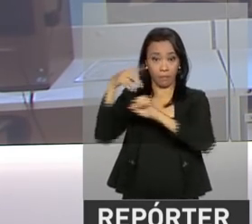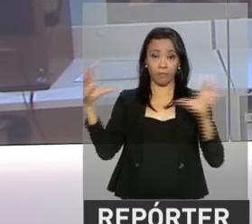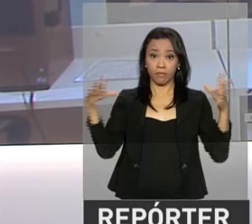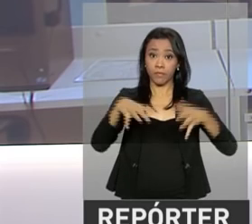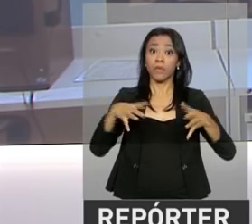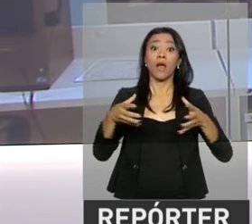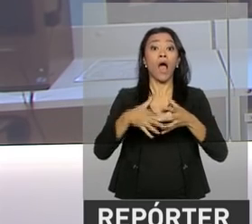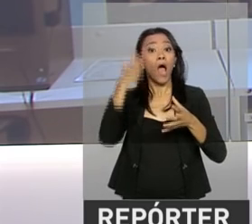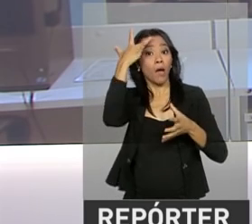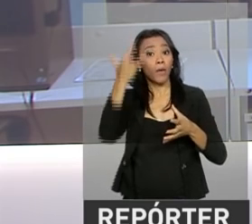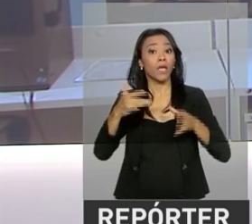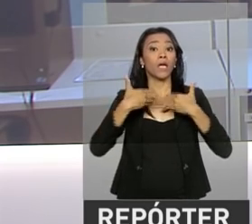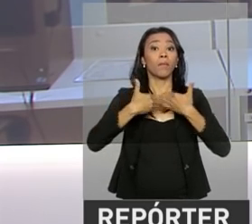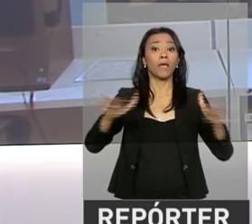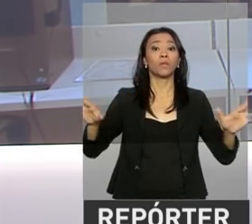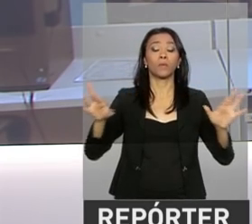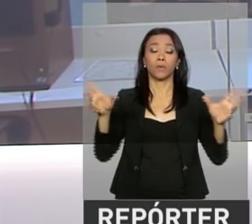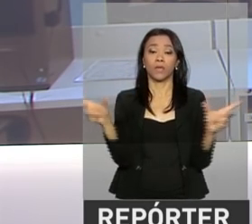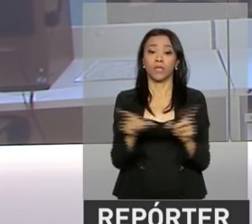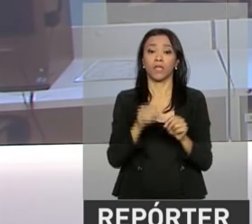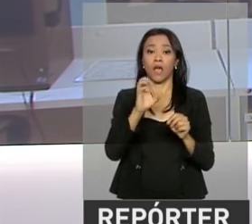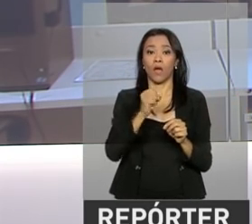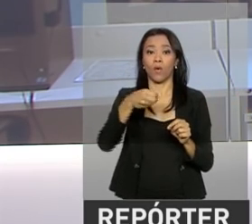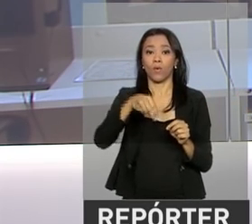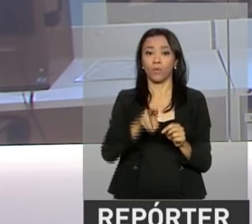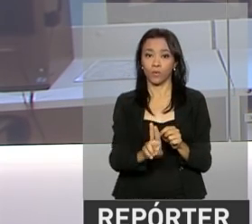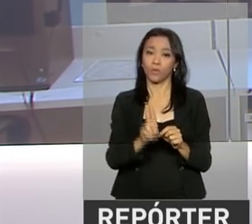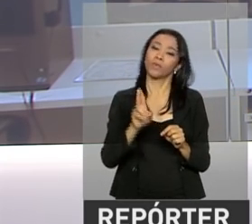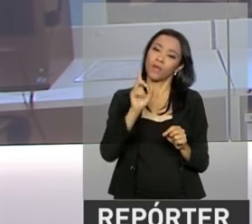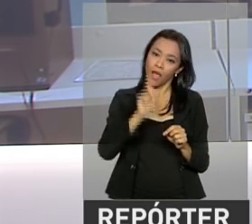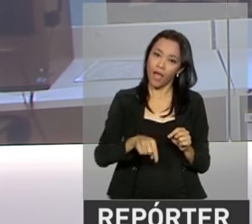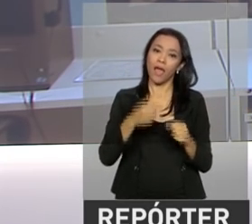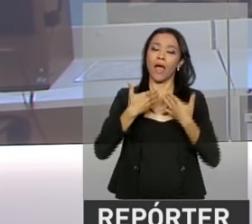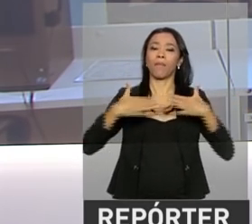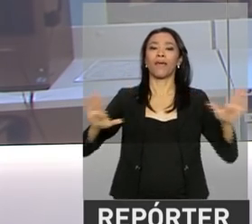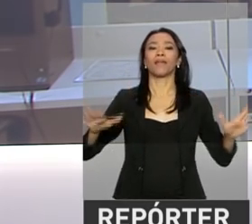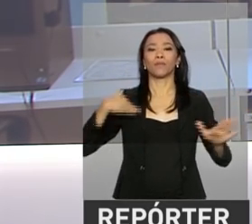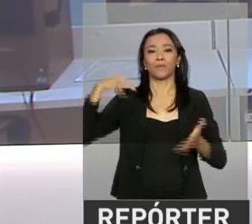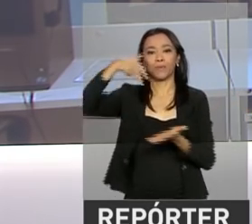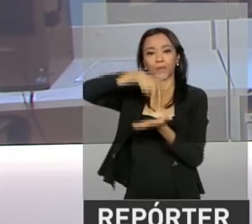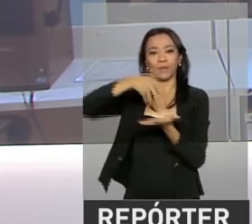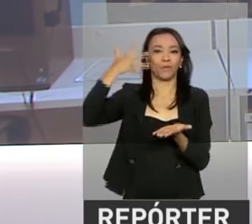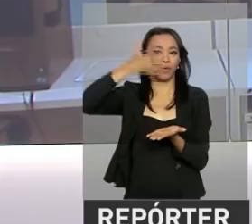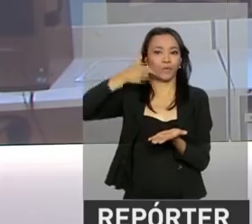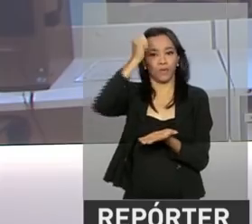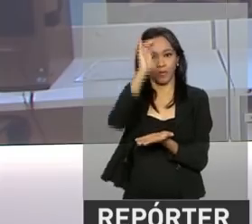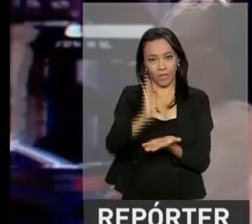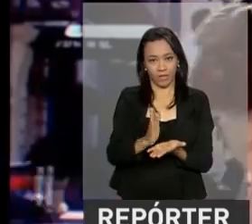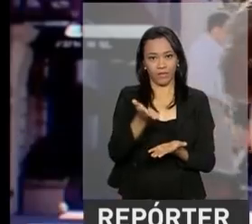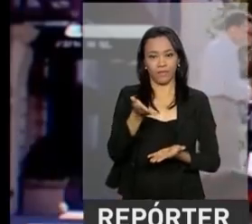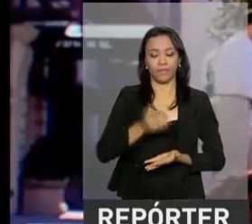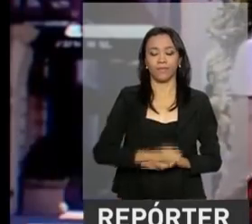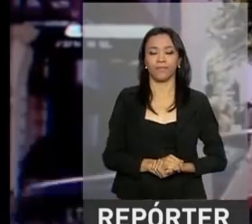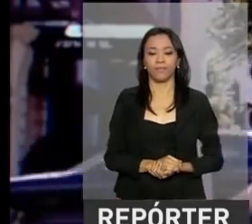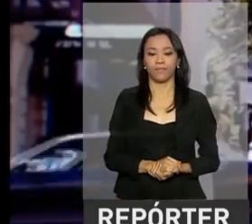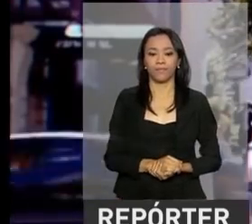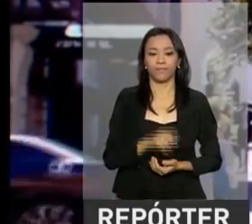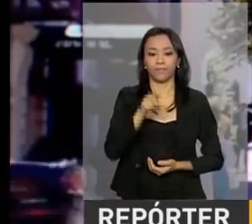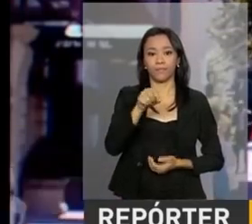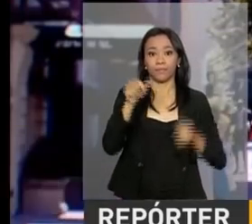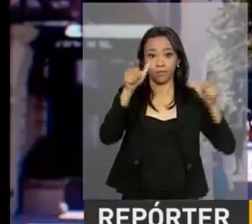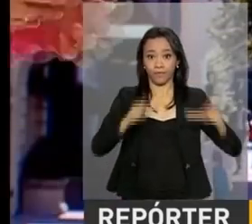Assembleia Geral das Nações Unidas. É uma tradição o encontro ser aberto com o discurso do Brasil. A